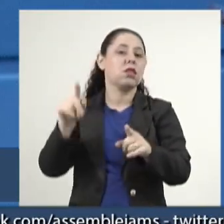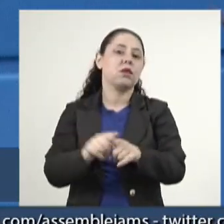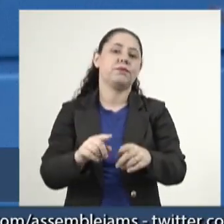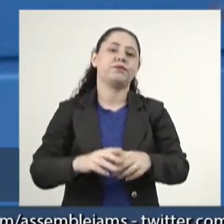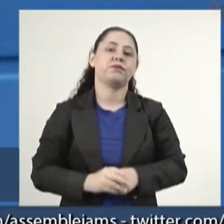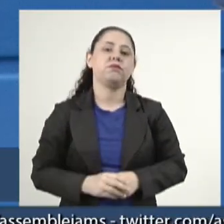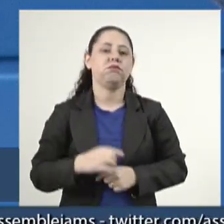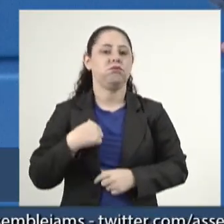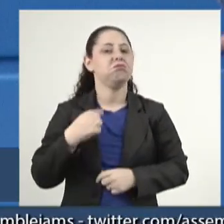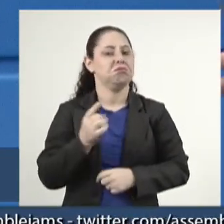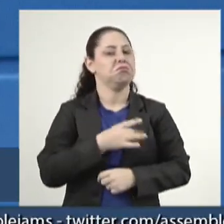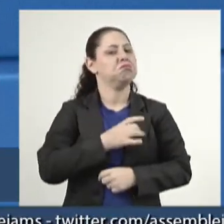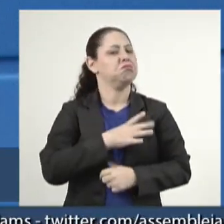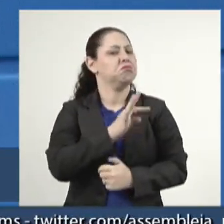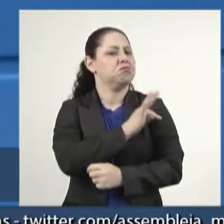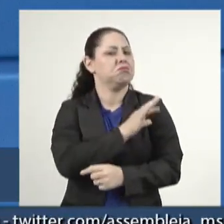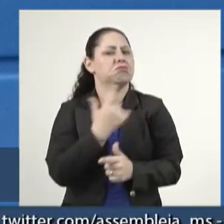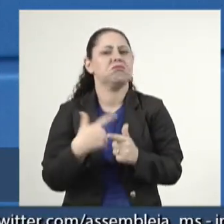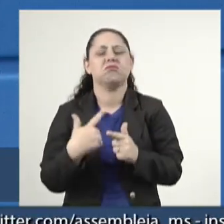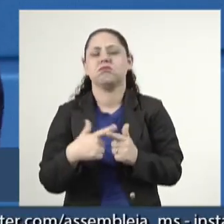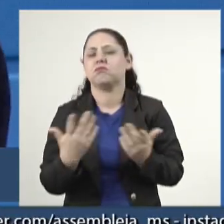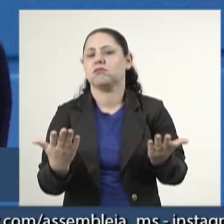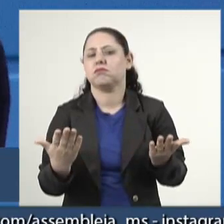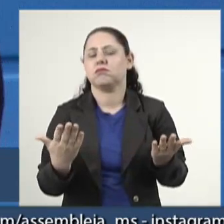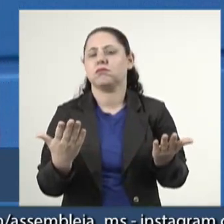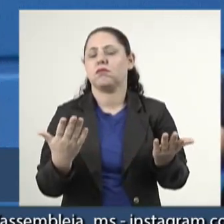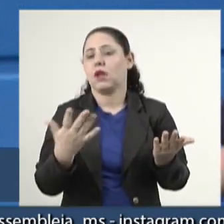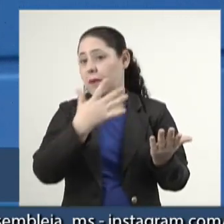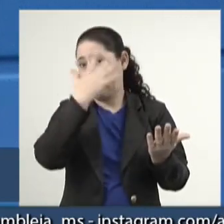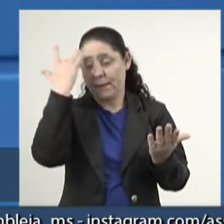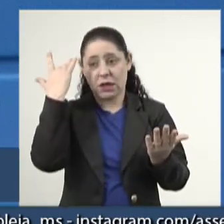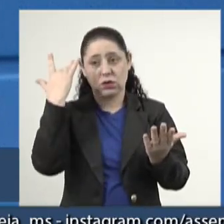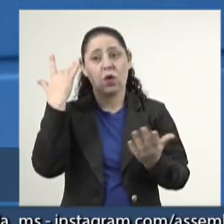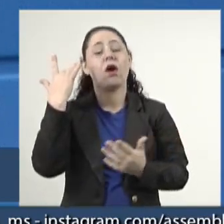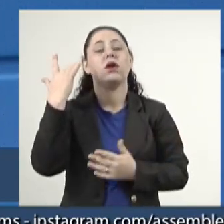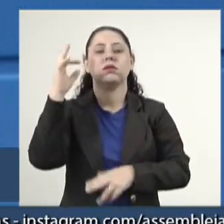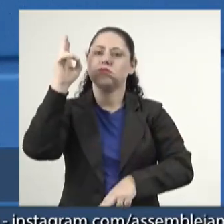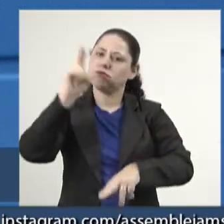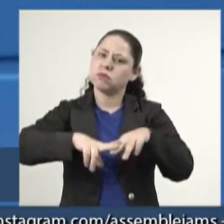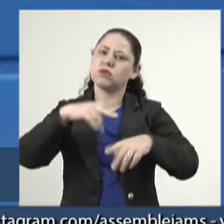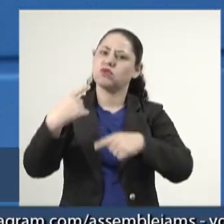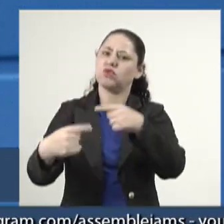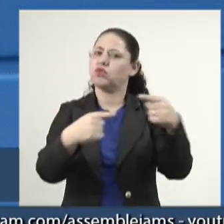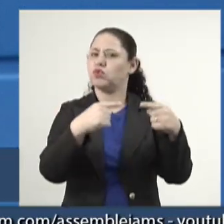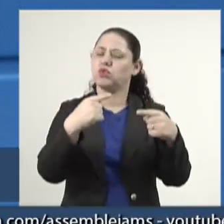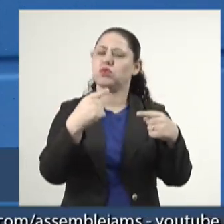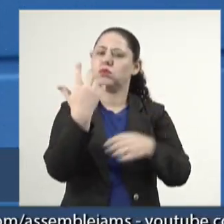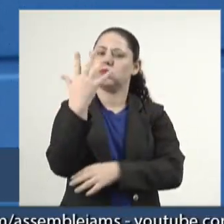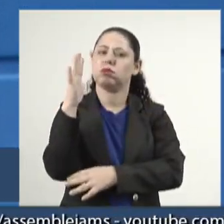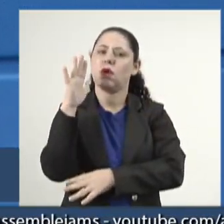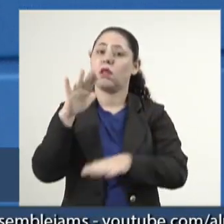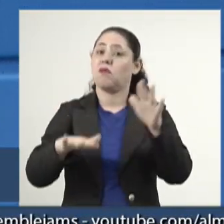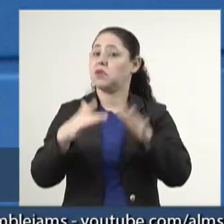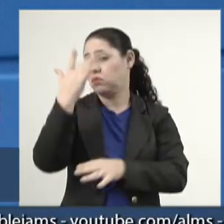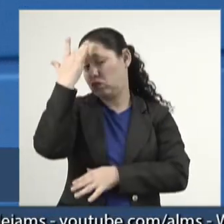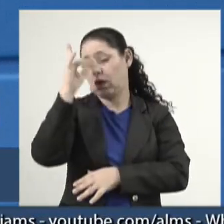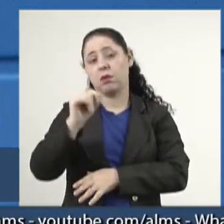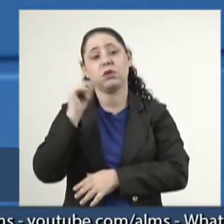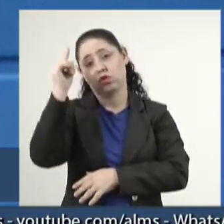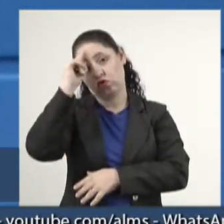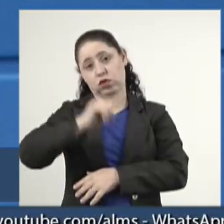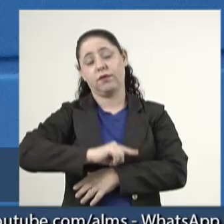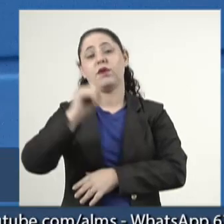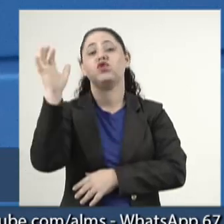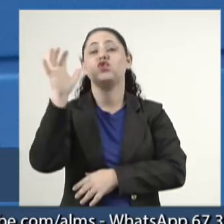muito medo de técnico, porque os ambientalistas sentam e discutem o meio ambiente, mas talvez ele não sabe nem que dia que vai